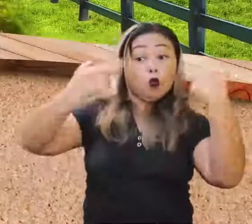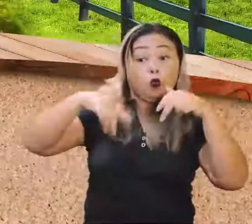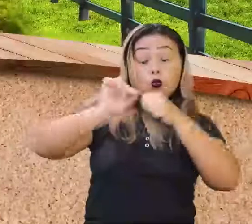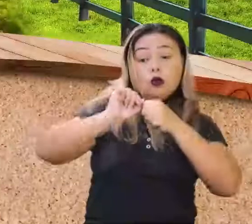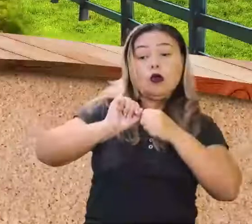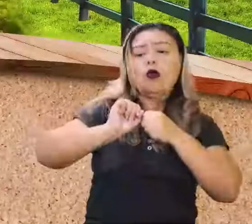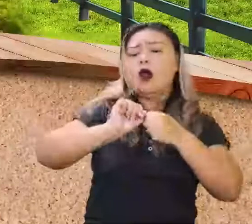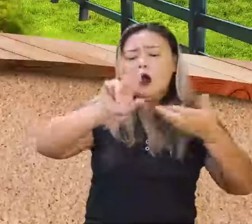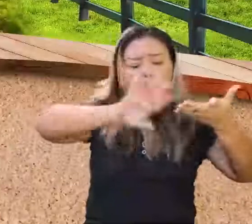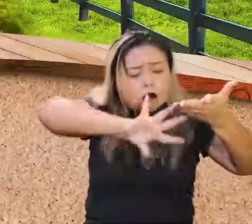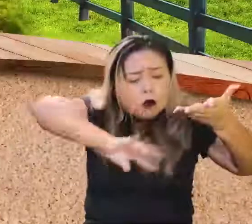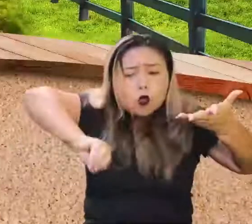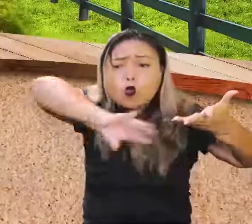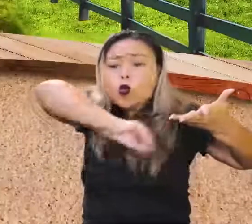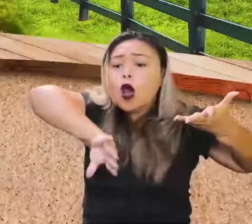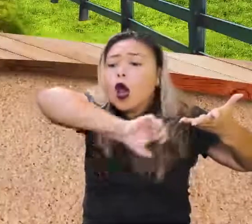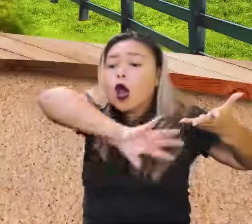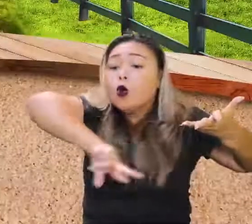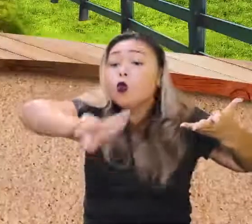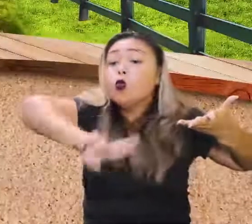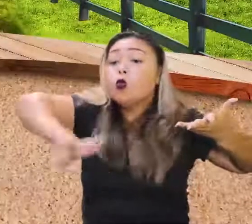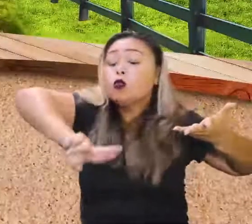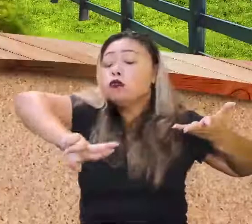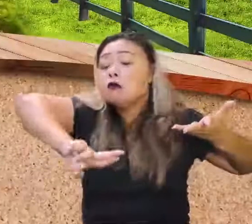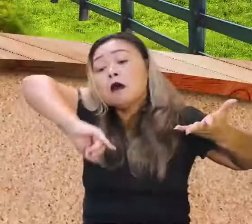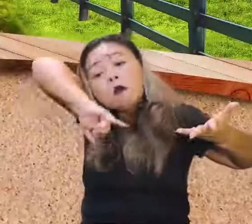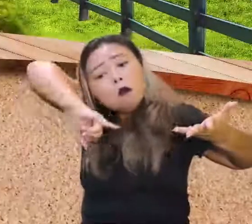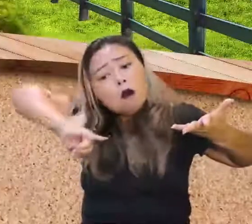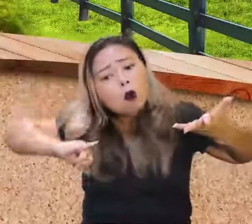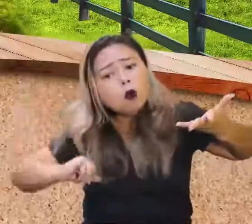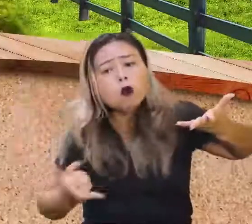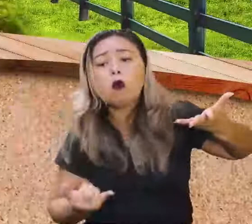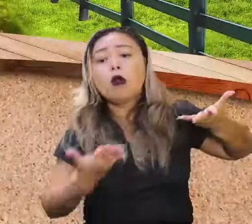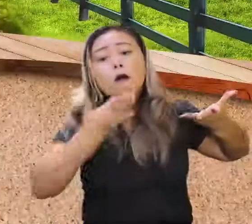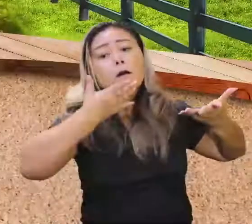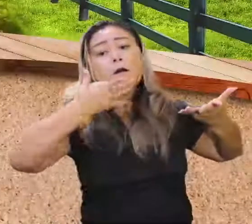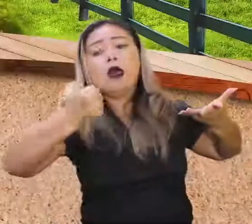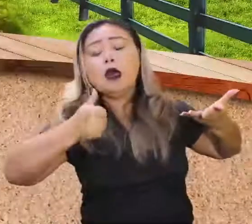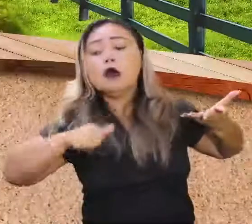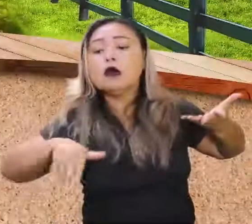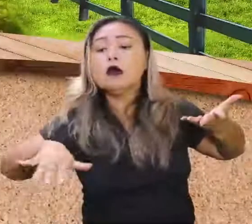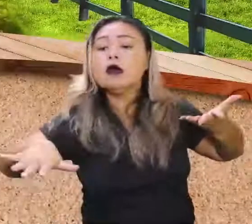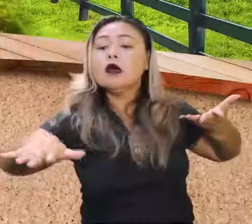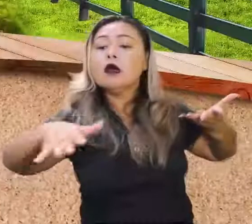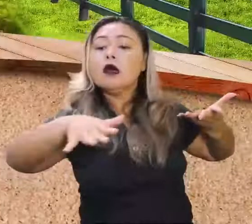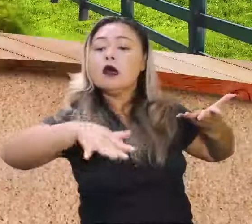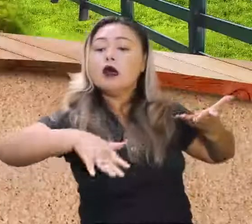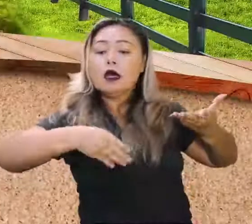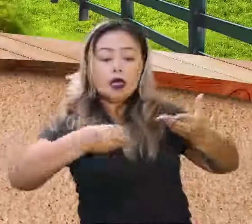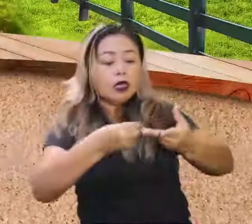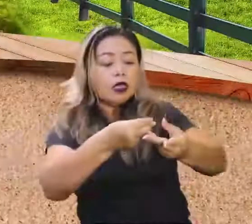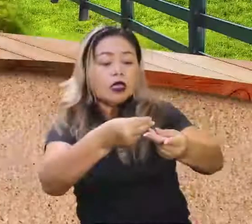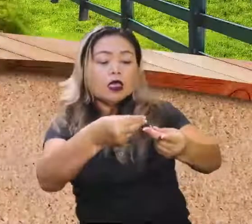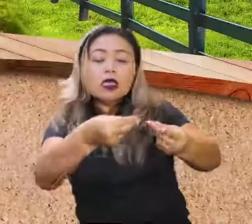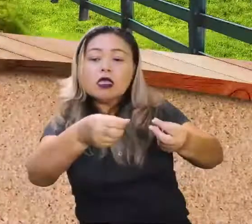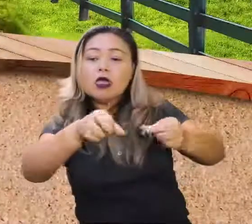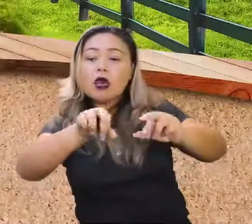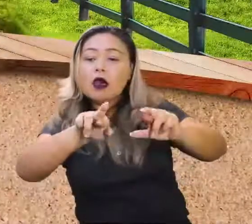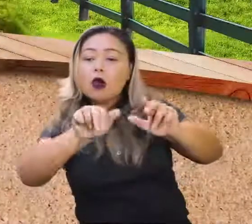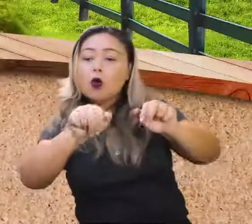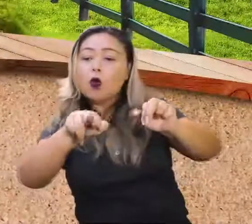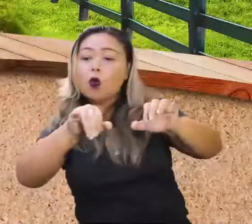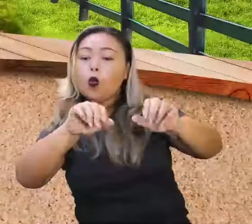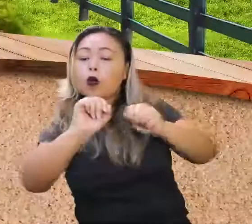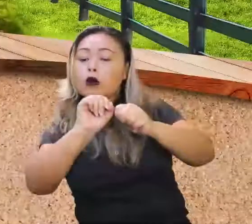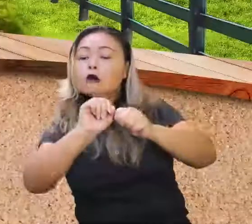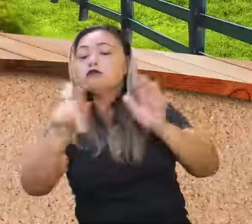ovinocultura, nós podemos utilizar esses insumos para aproveitar e melhorar a matéria orgânica, dependendo do sistema que você